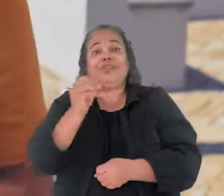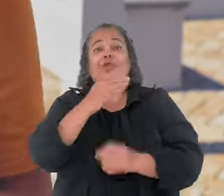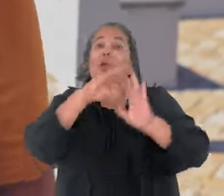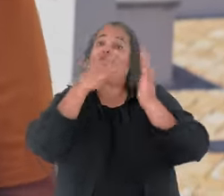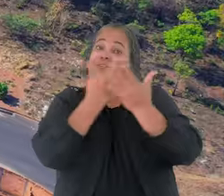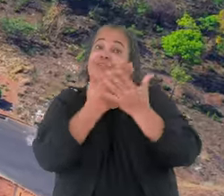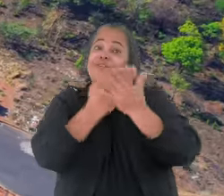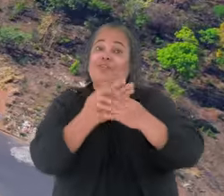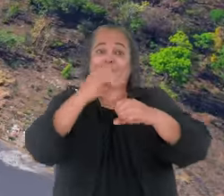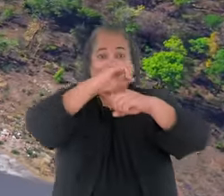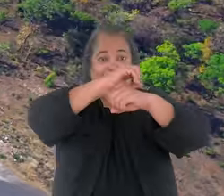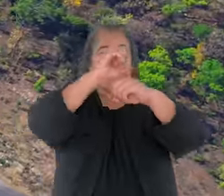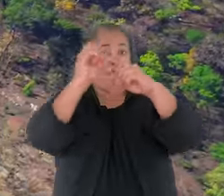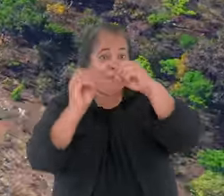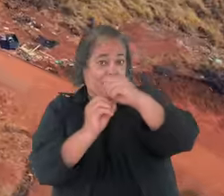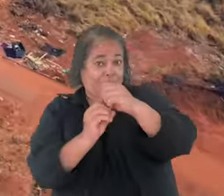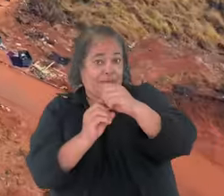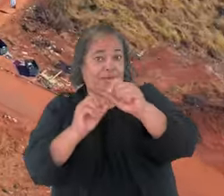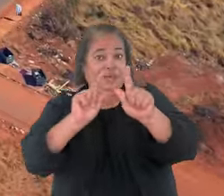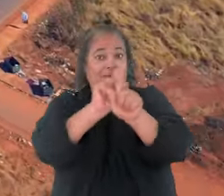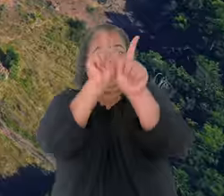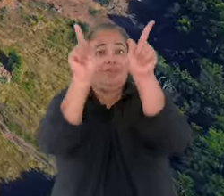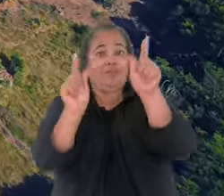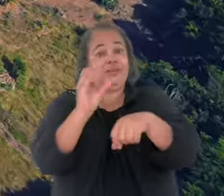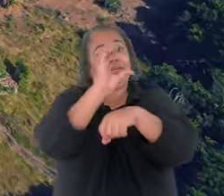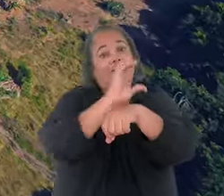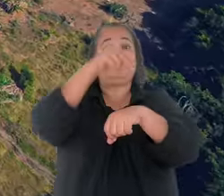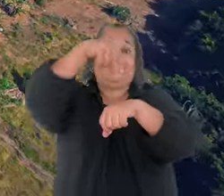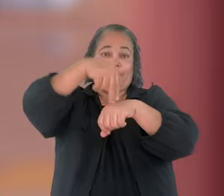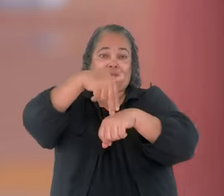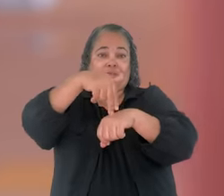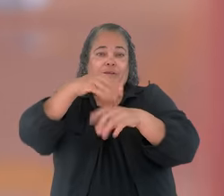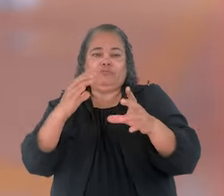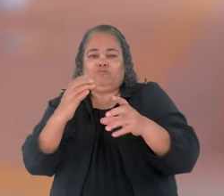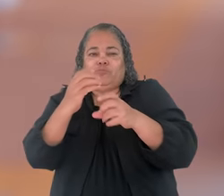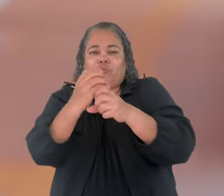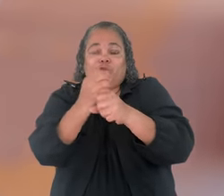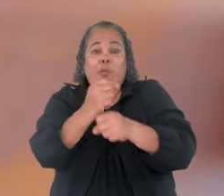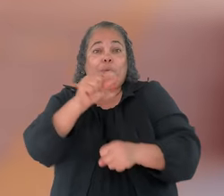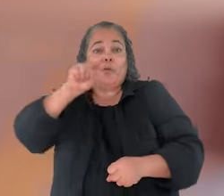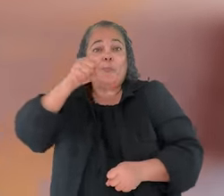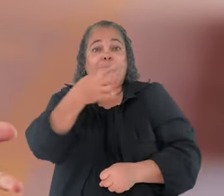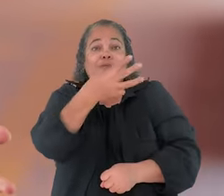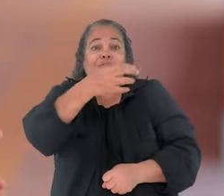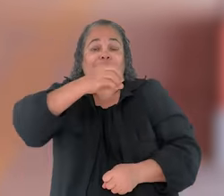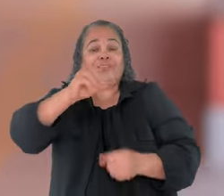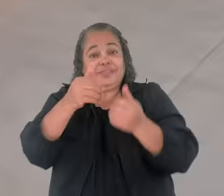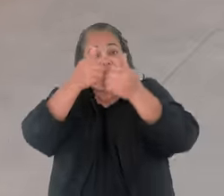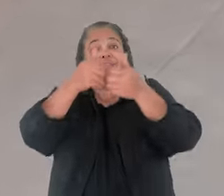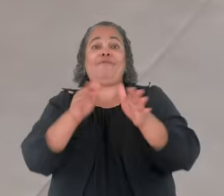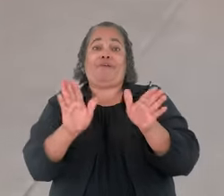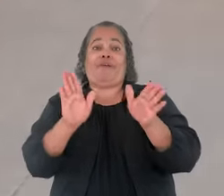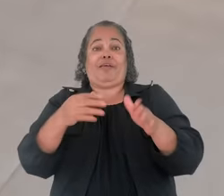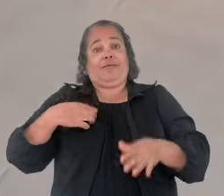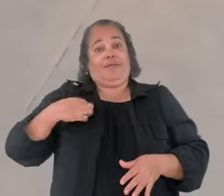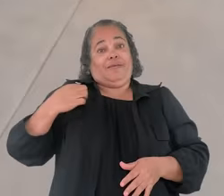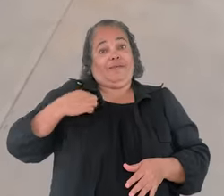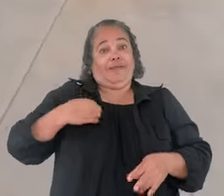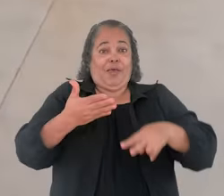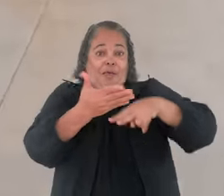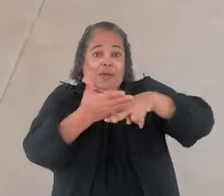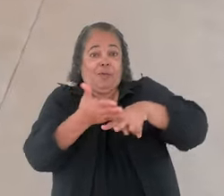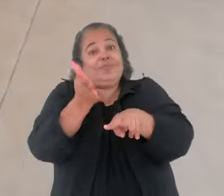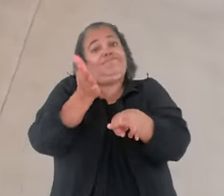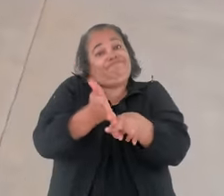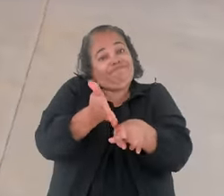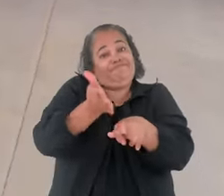3 escolas. Shopping Park, Glória e Canaã. Ao todo, serão mais de 1.300 vagas. E mais, o